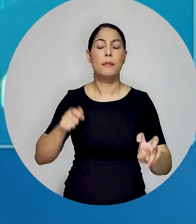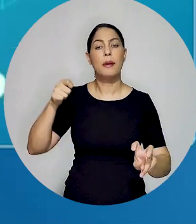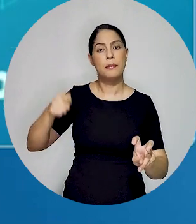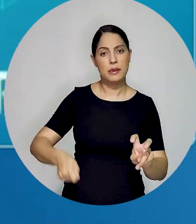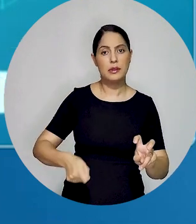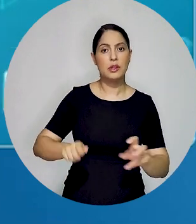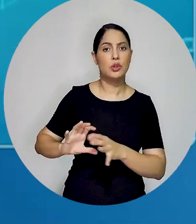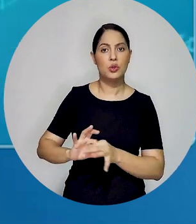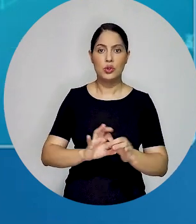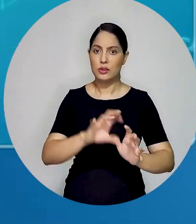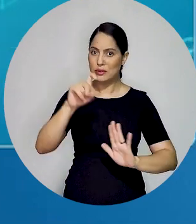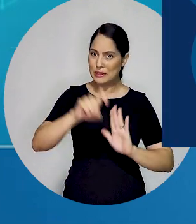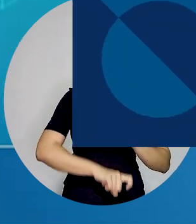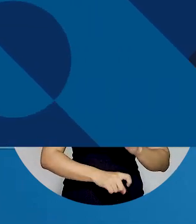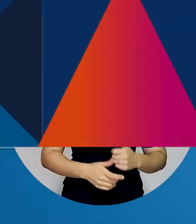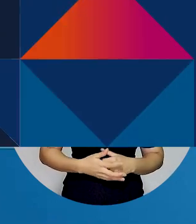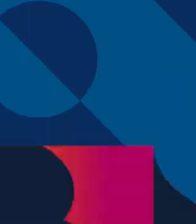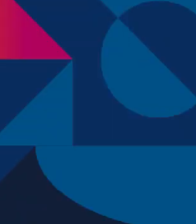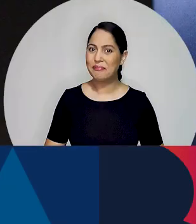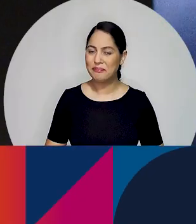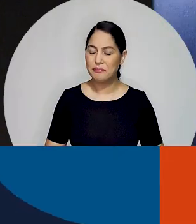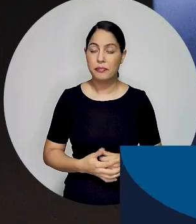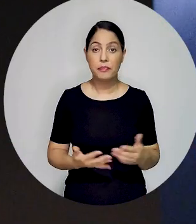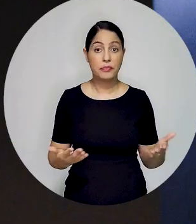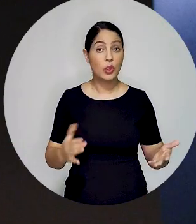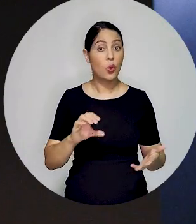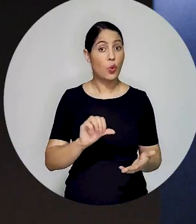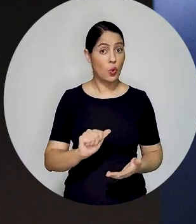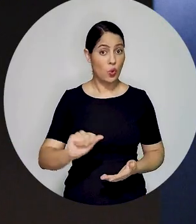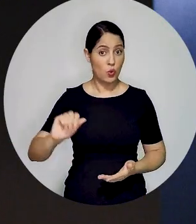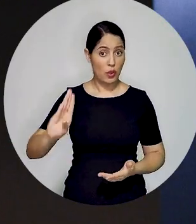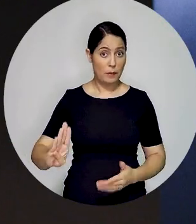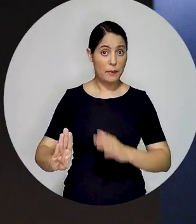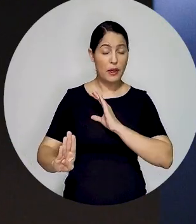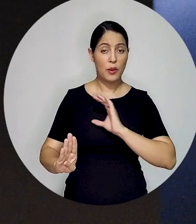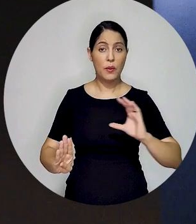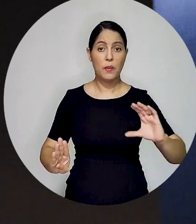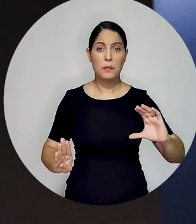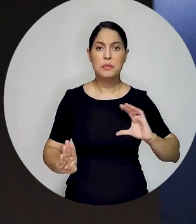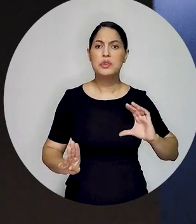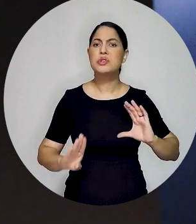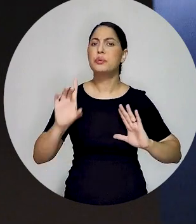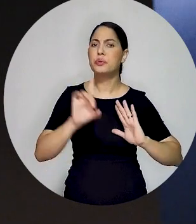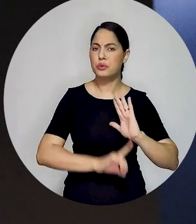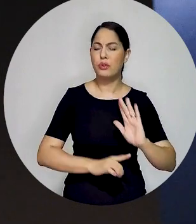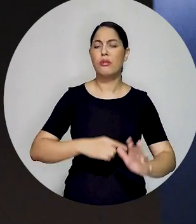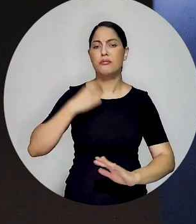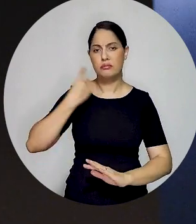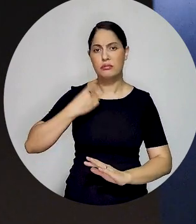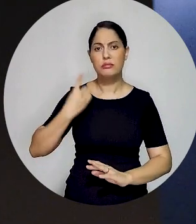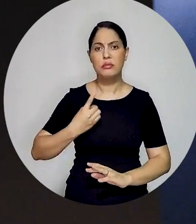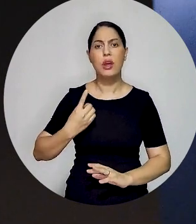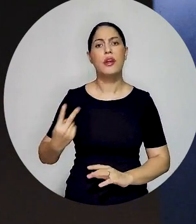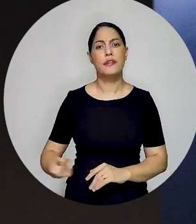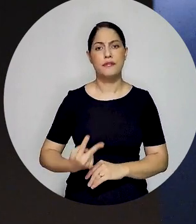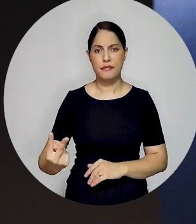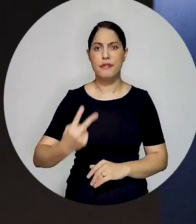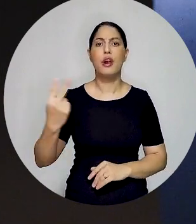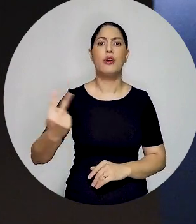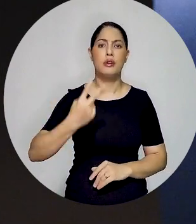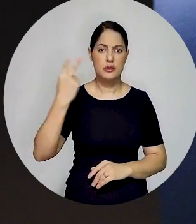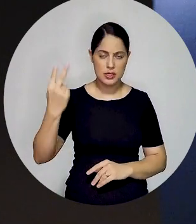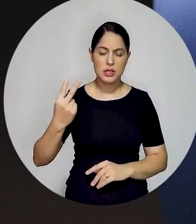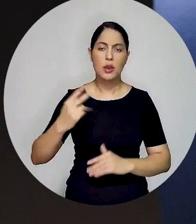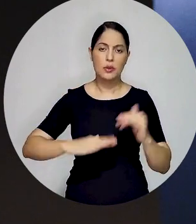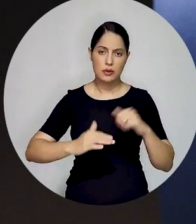em matéria tributária e aduaneira. A OAB Nacional, por meio da Comissão Nacional de Defesa das Prerrogativas